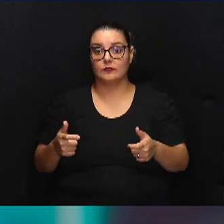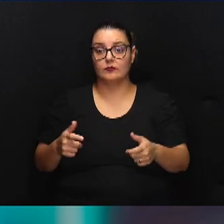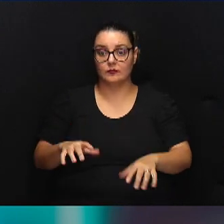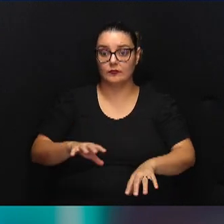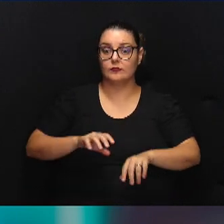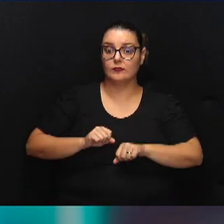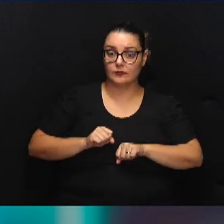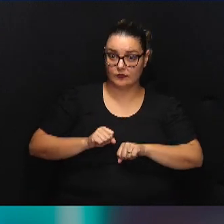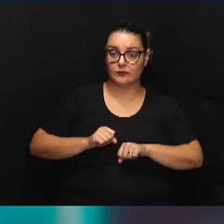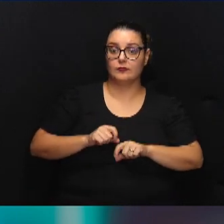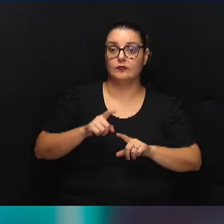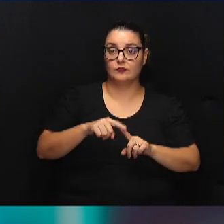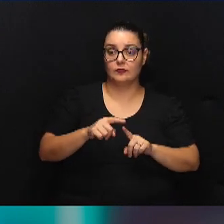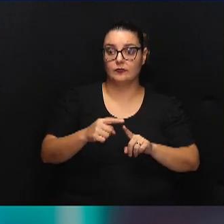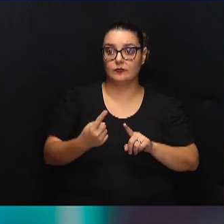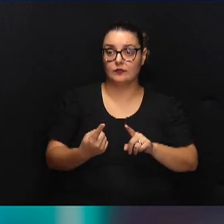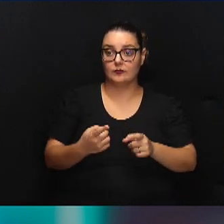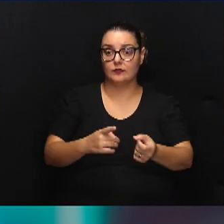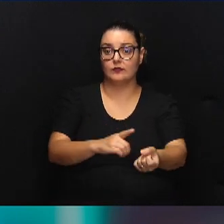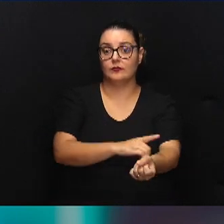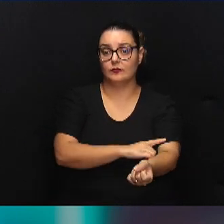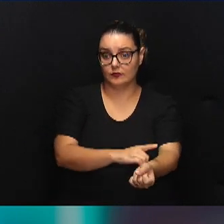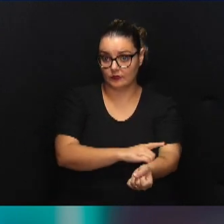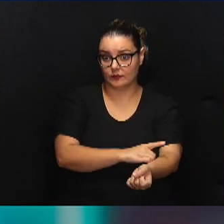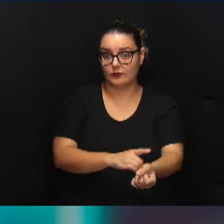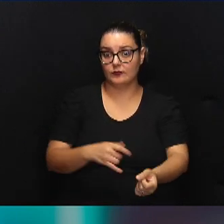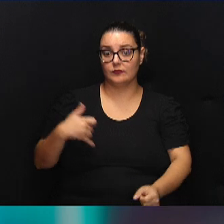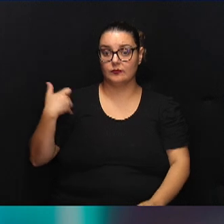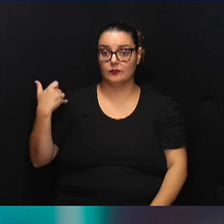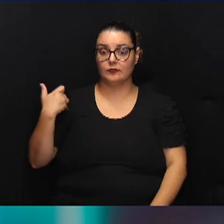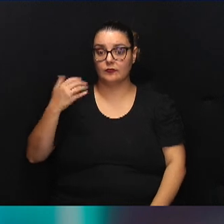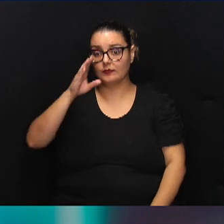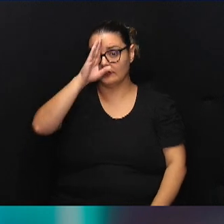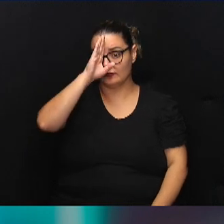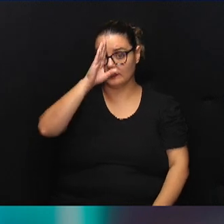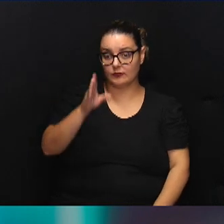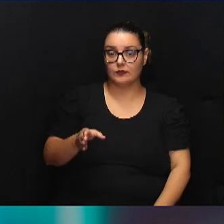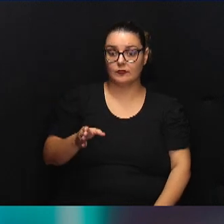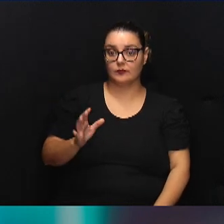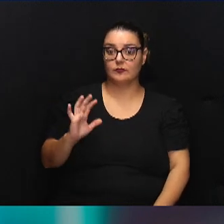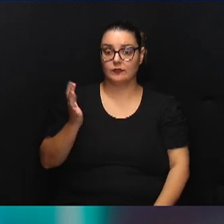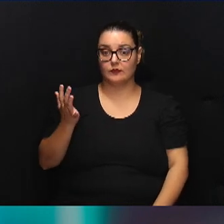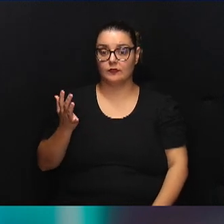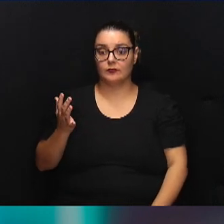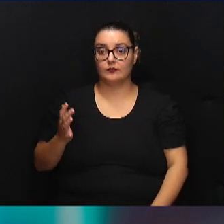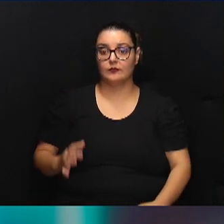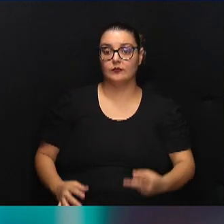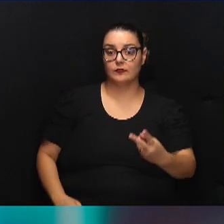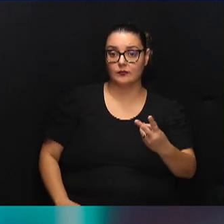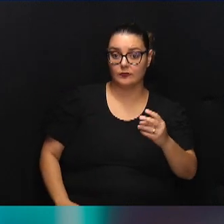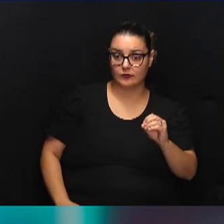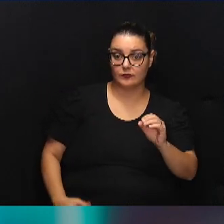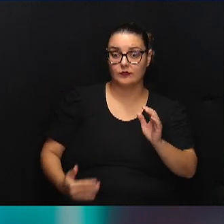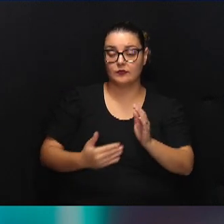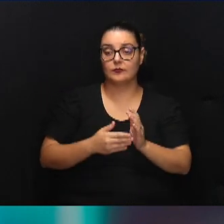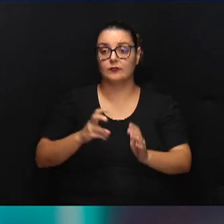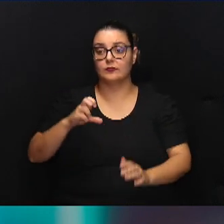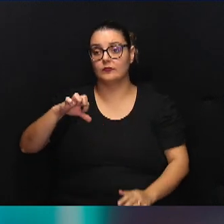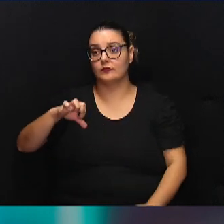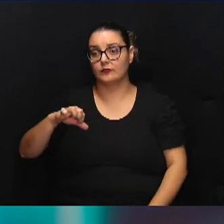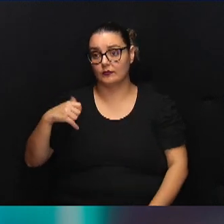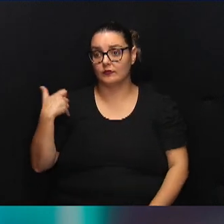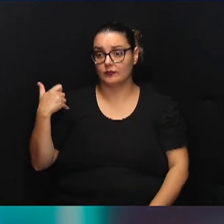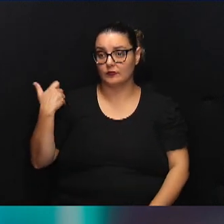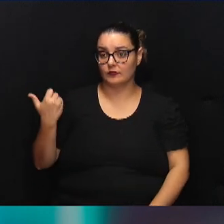no mundo. E lá, ó, a idade principal que está surgindo, de 20 a 59 anos, que